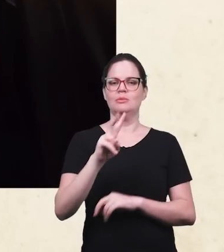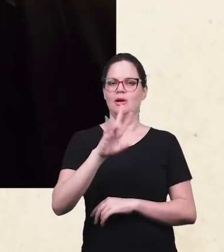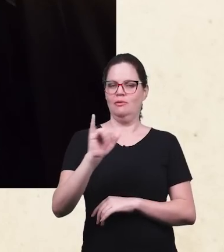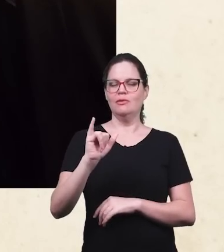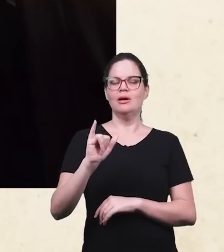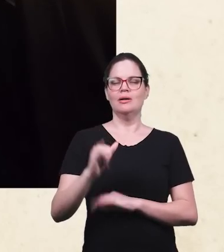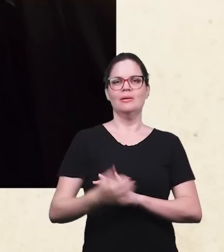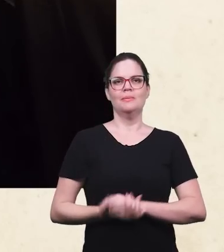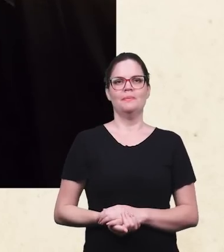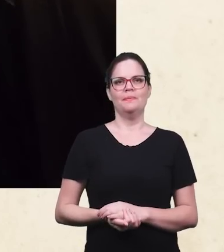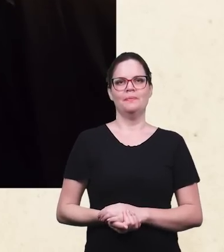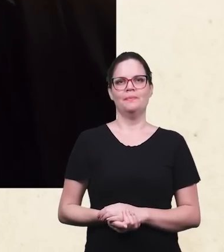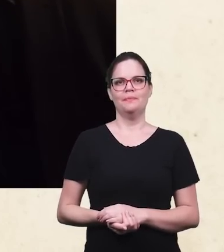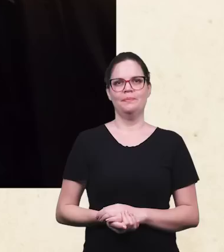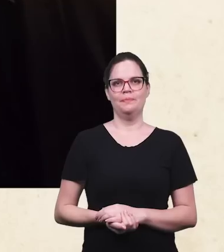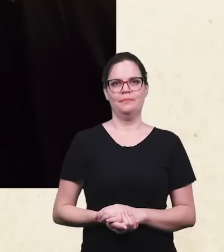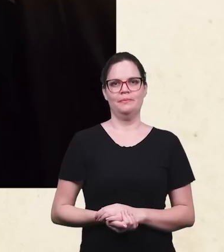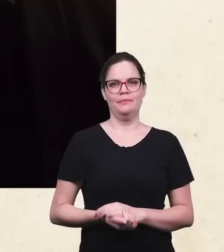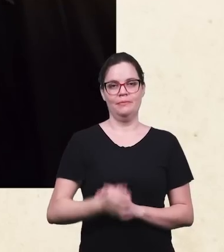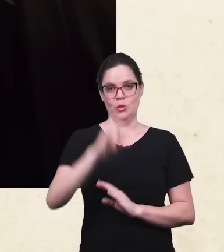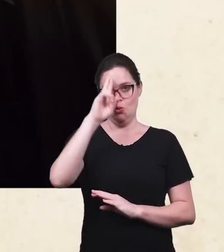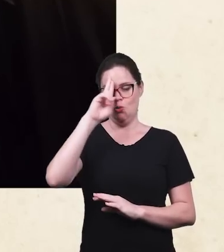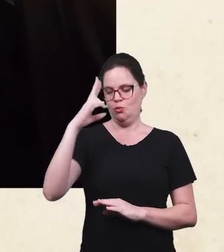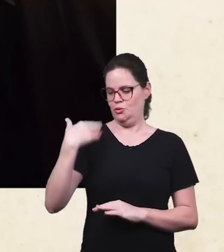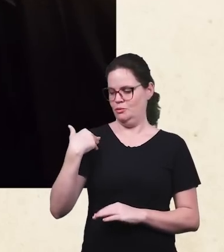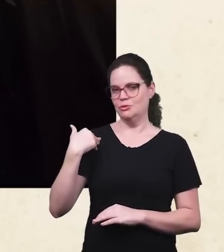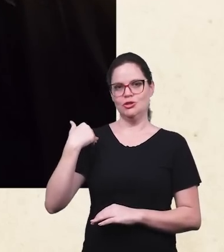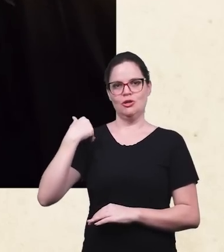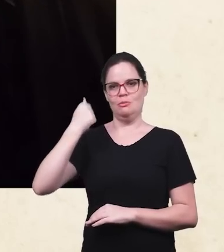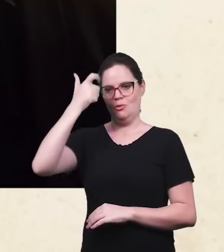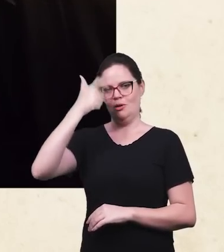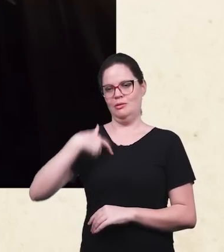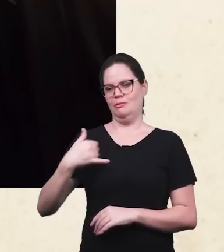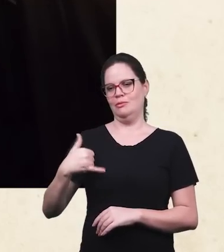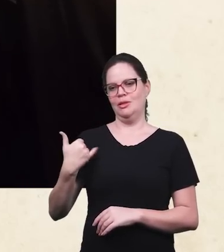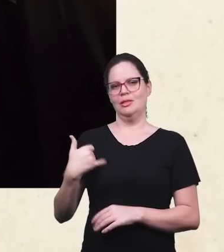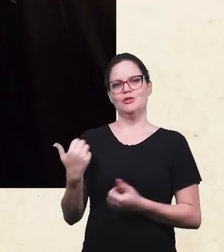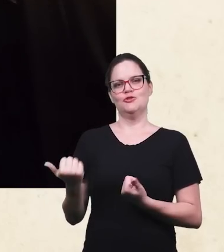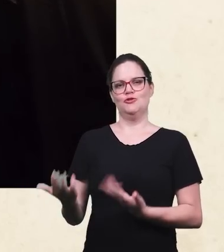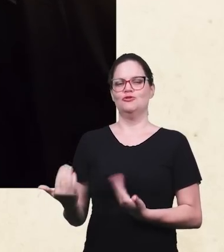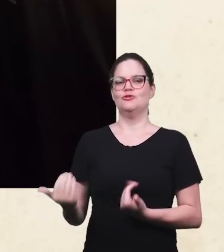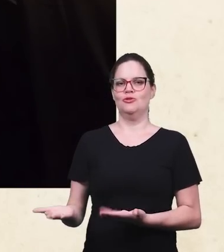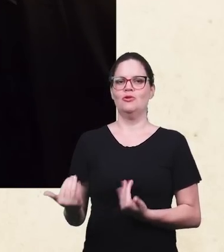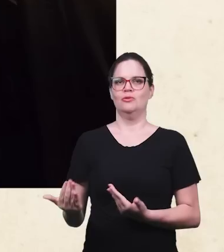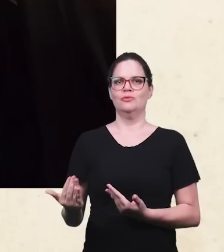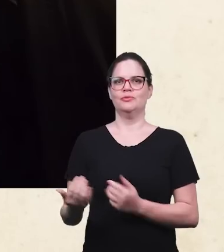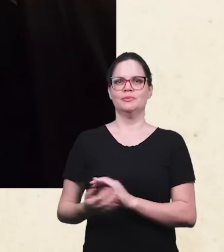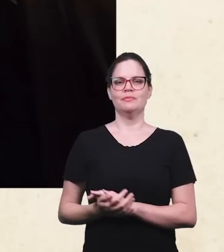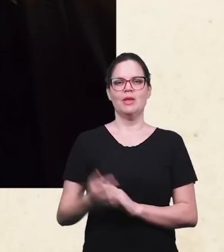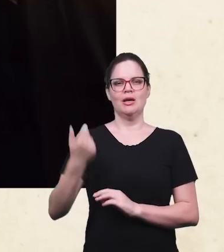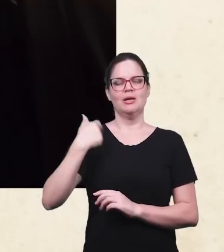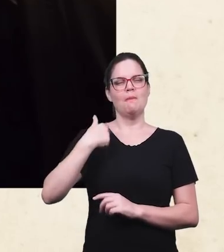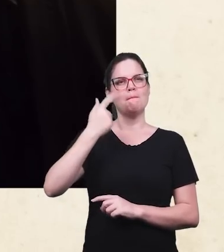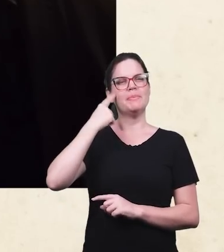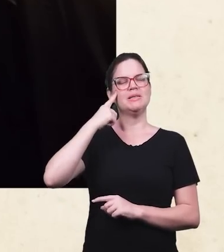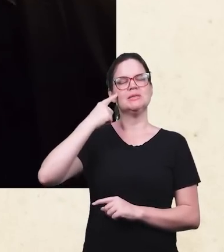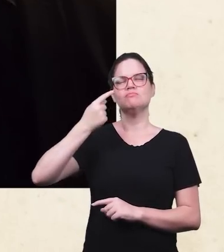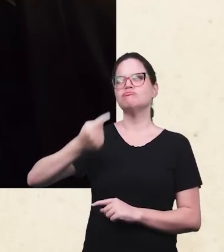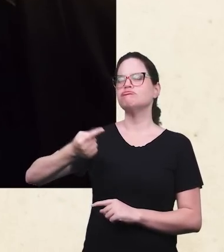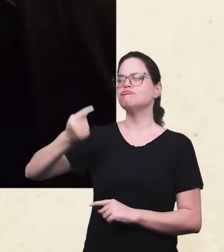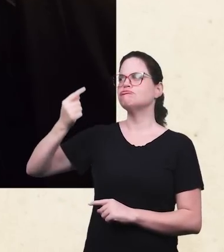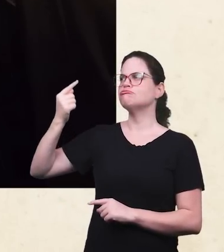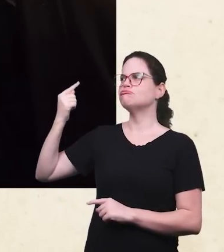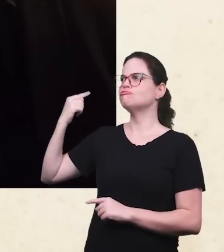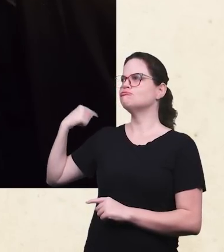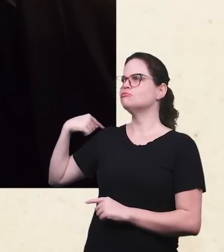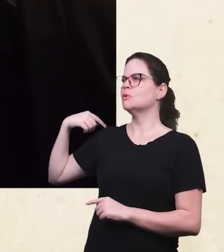sua vida, da minha vida. Eu fui chamado jovem, e quando nós olhamos para trás